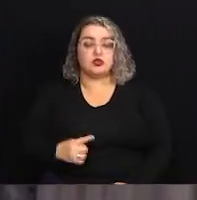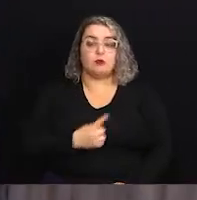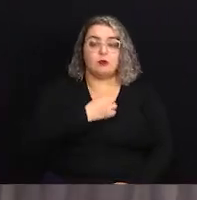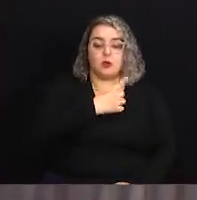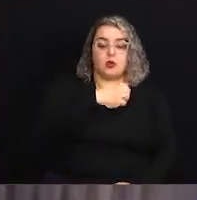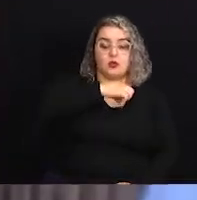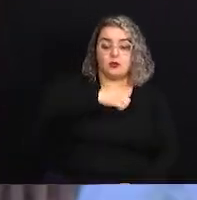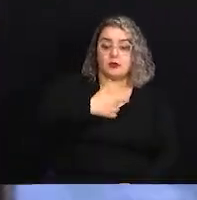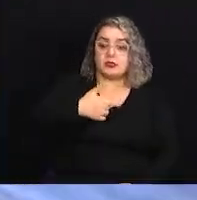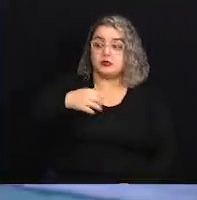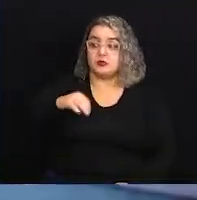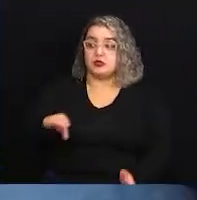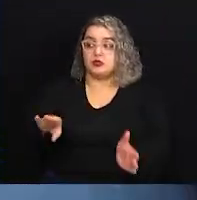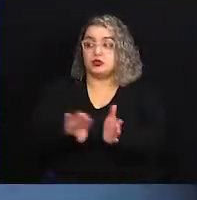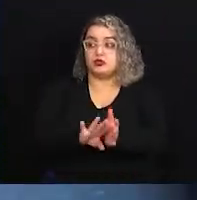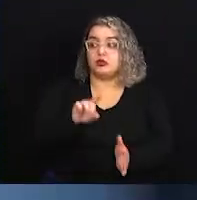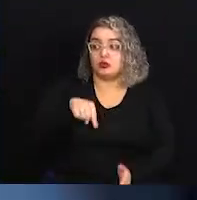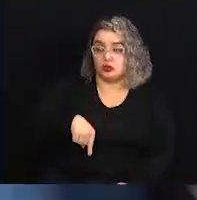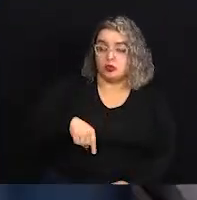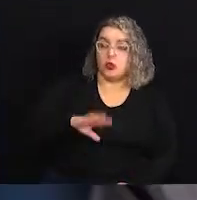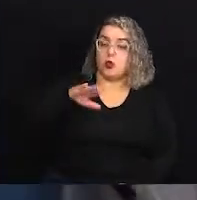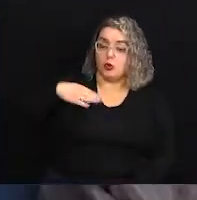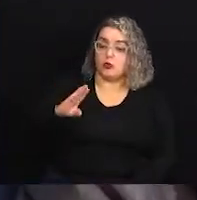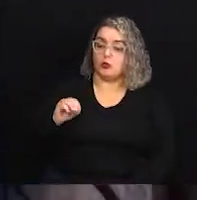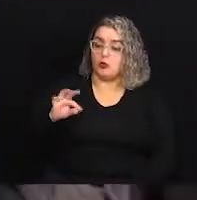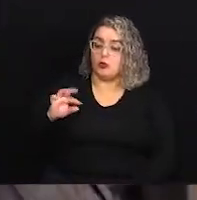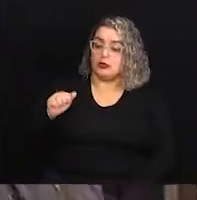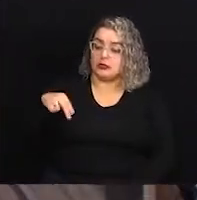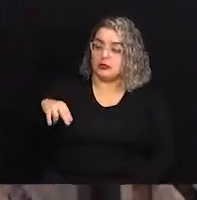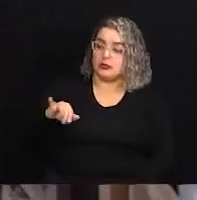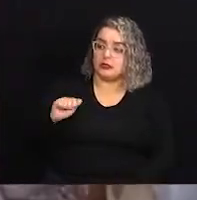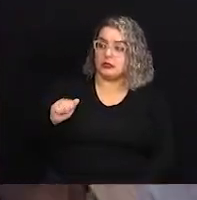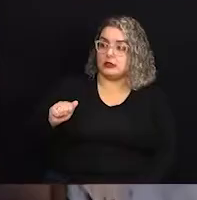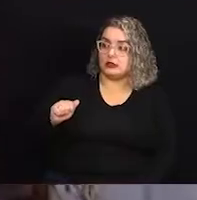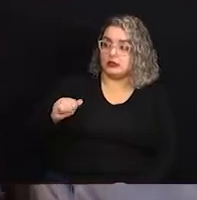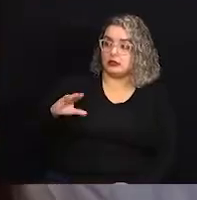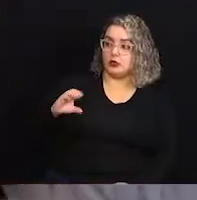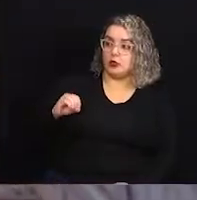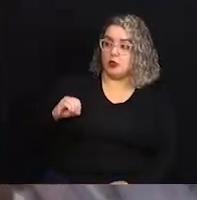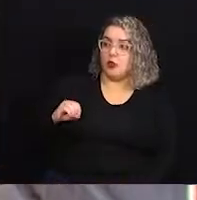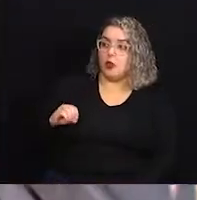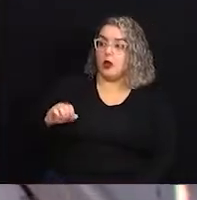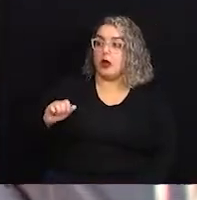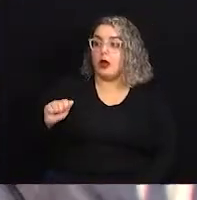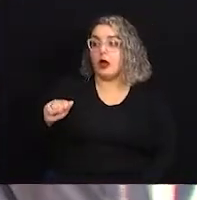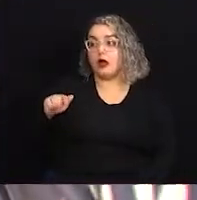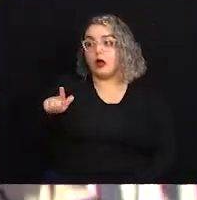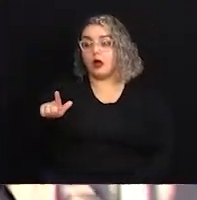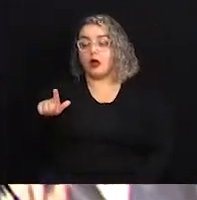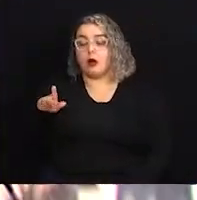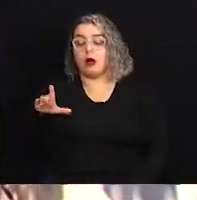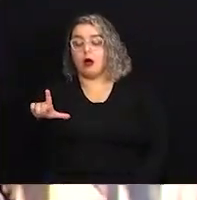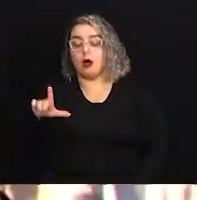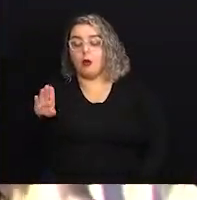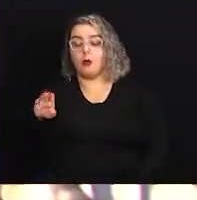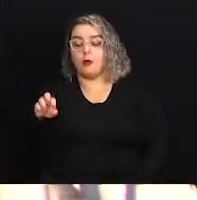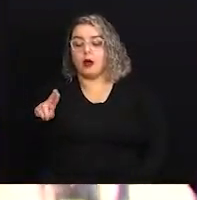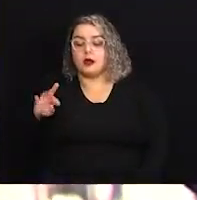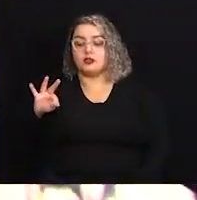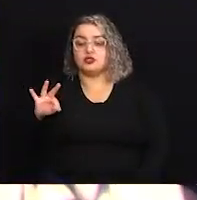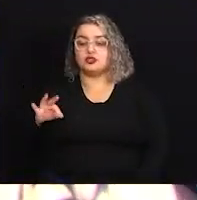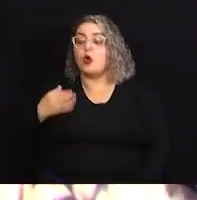de 1920, quando o botânico inglês Albert Howard, chamado de pai da